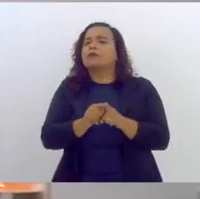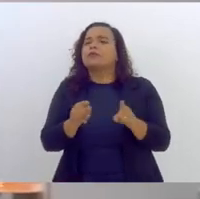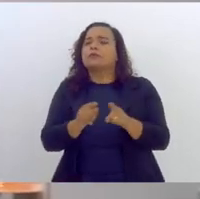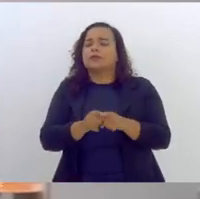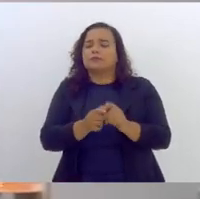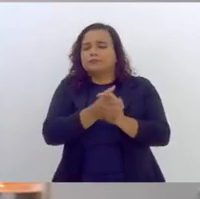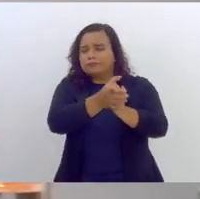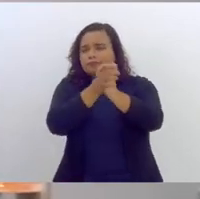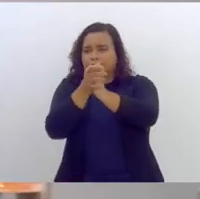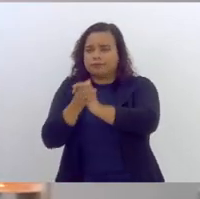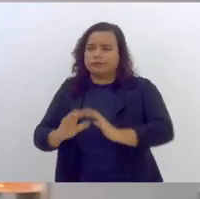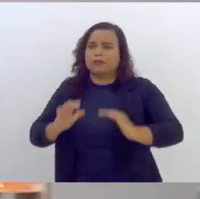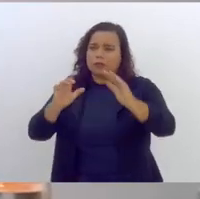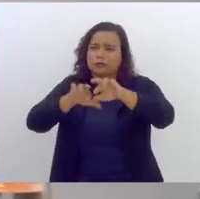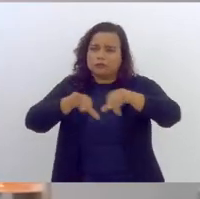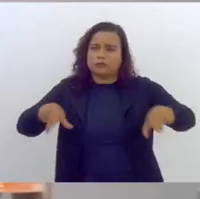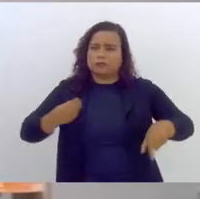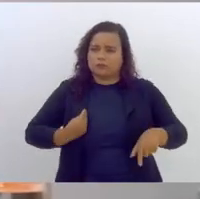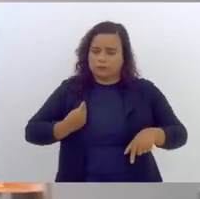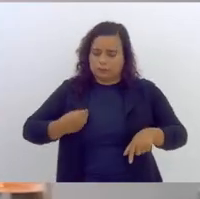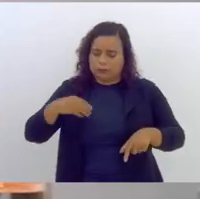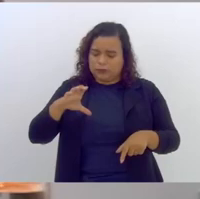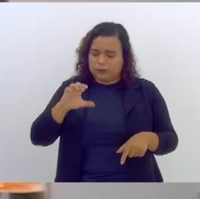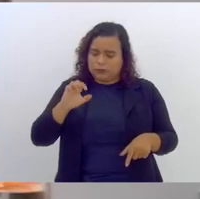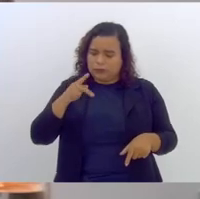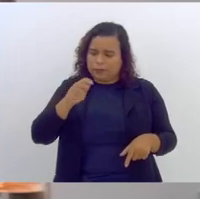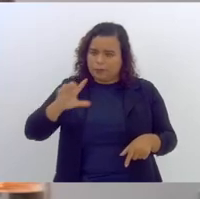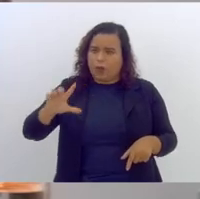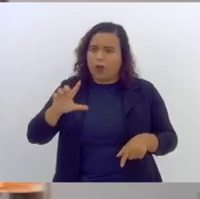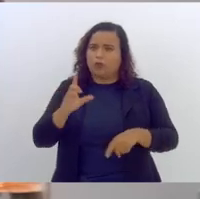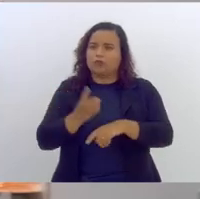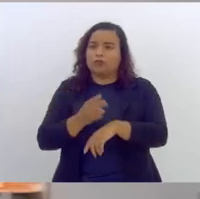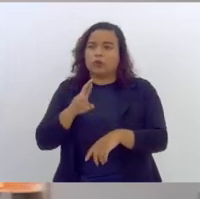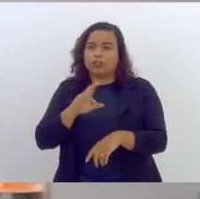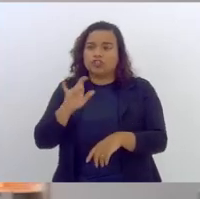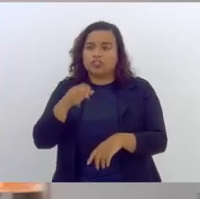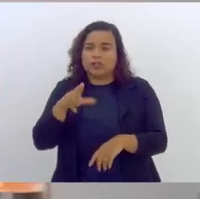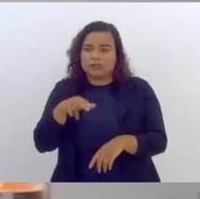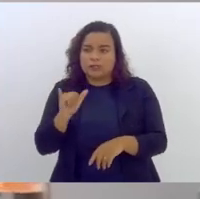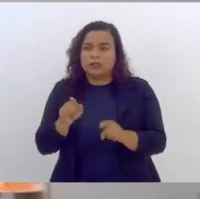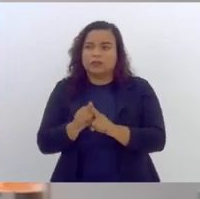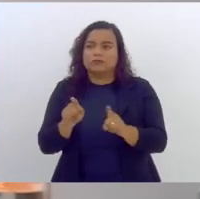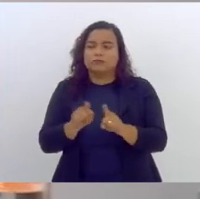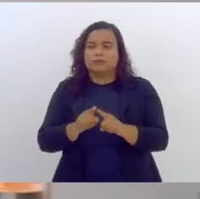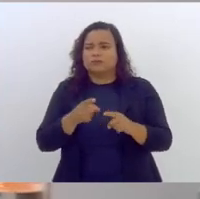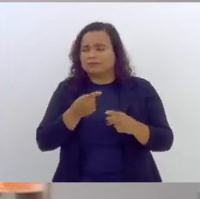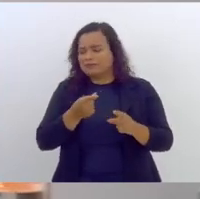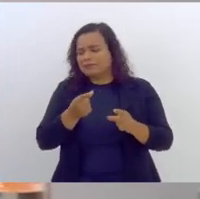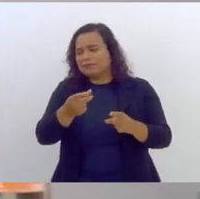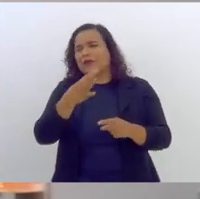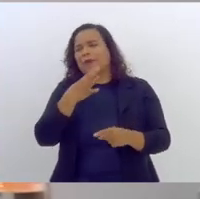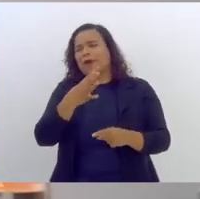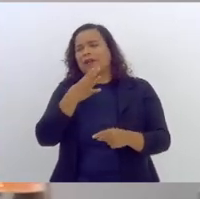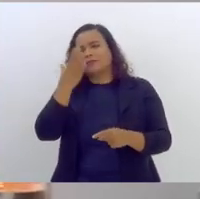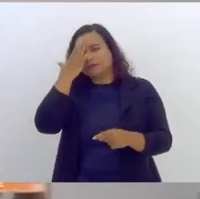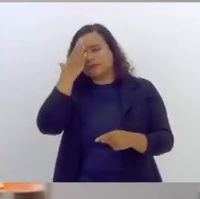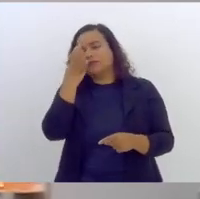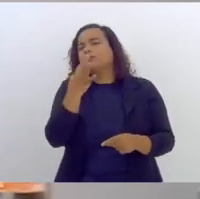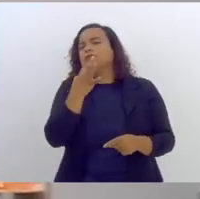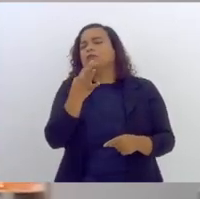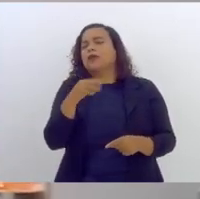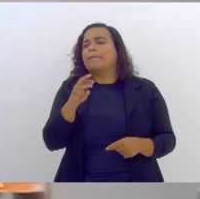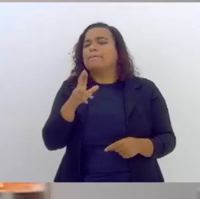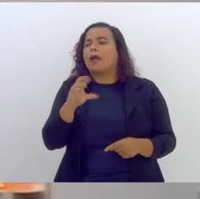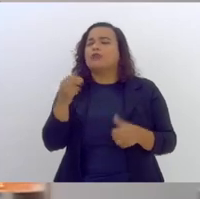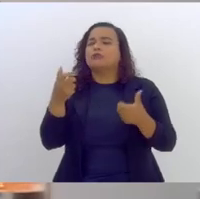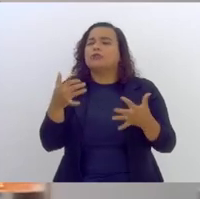nossos para os nossos autoridades presentes da cepol DR Jansen também já de longa data nos conhecemos né o Márcio Gualberto falou